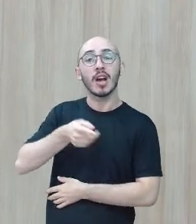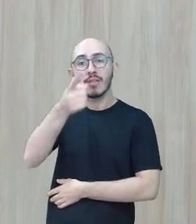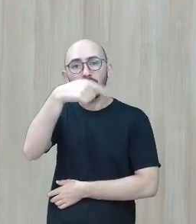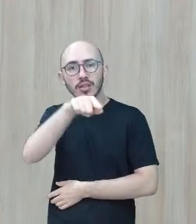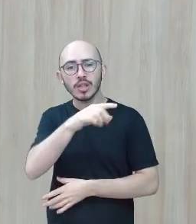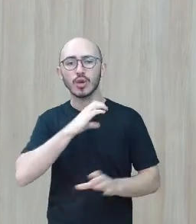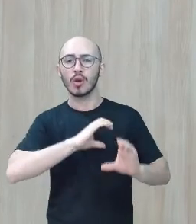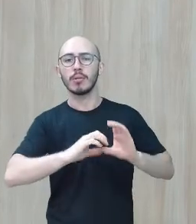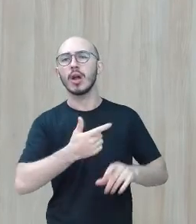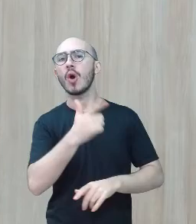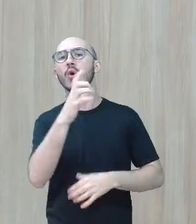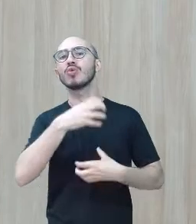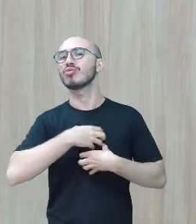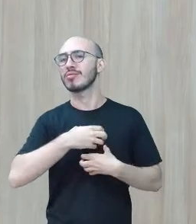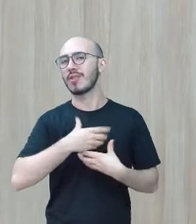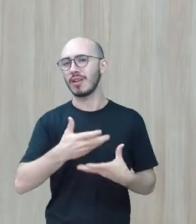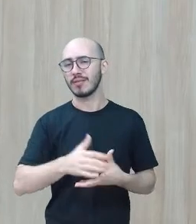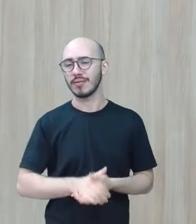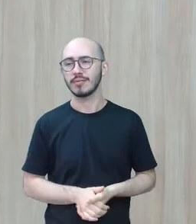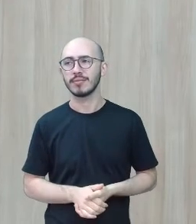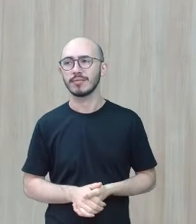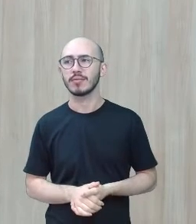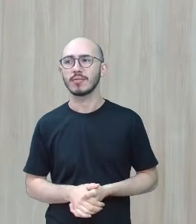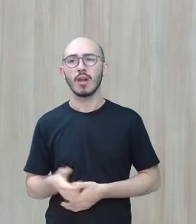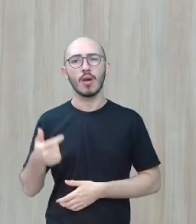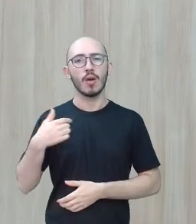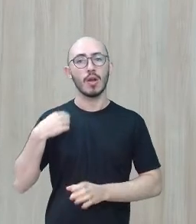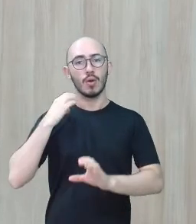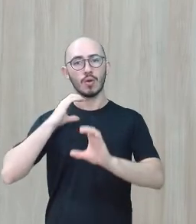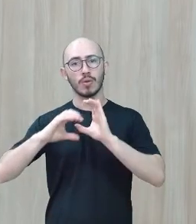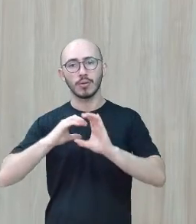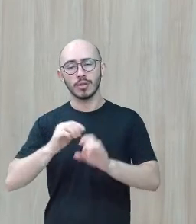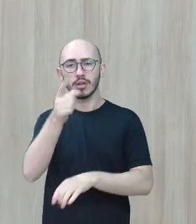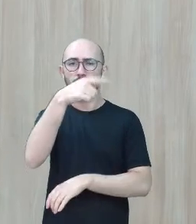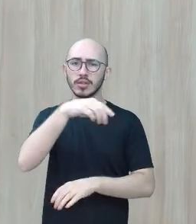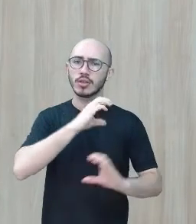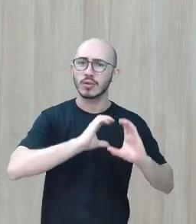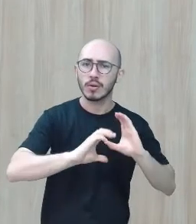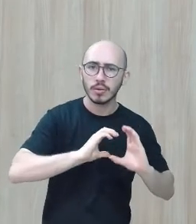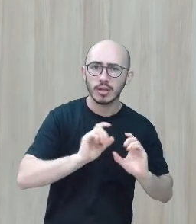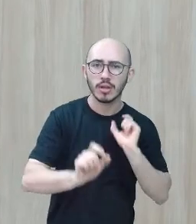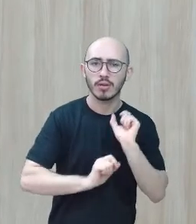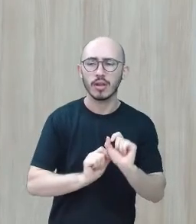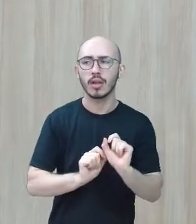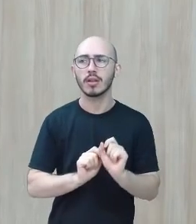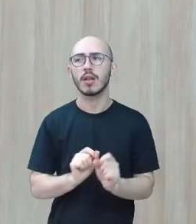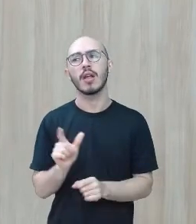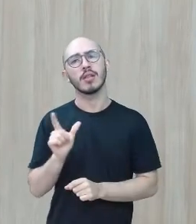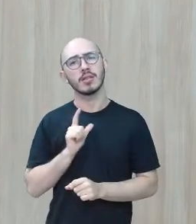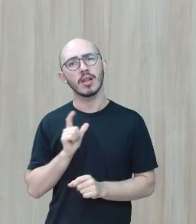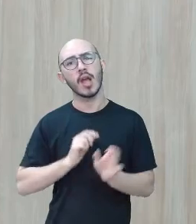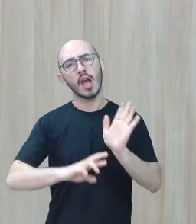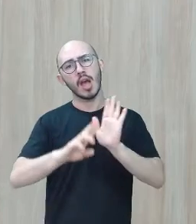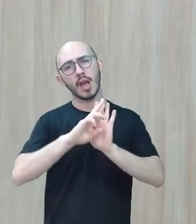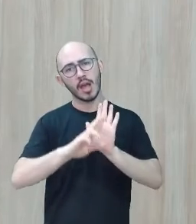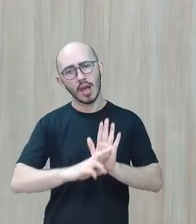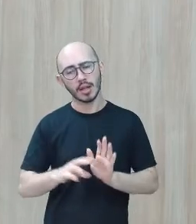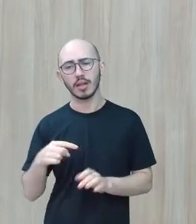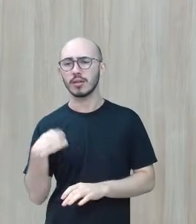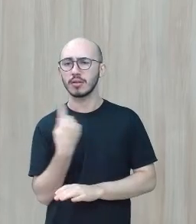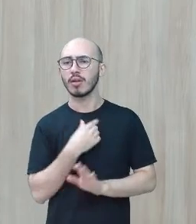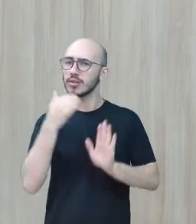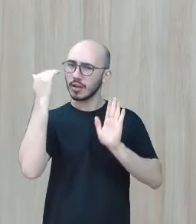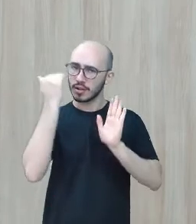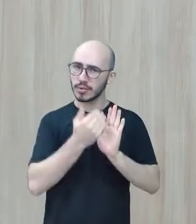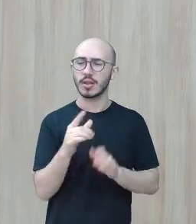outra forma. E entre a forma como eu me comunico e a que vocês se comunicam, tem o quê? Regras que a gente segue.